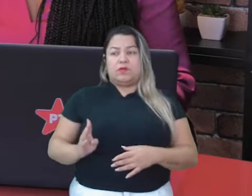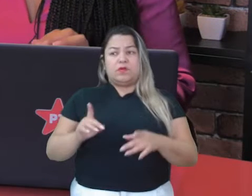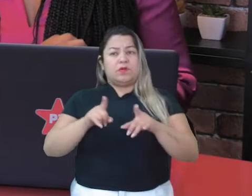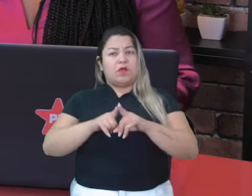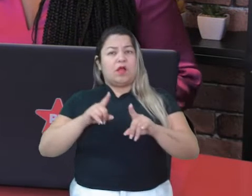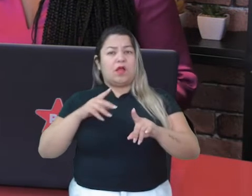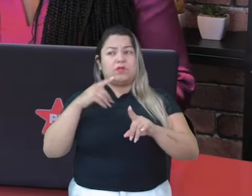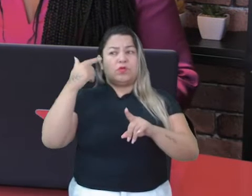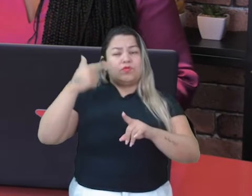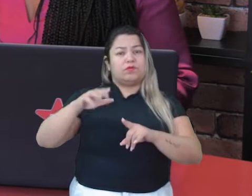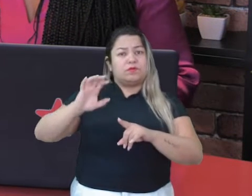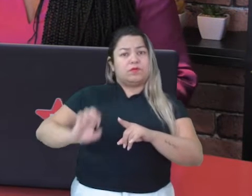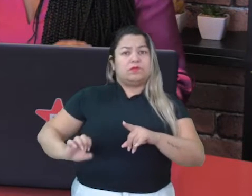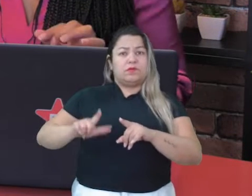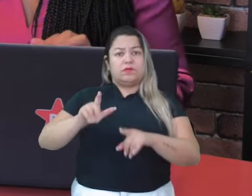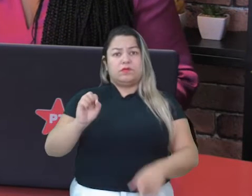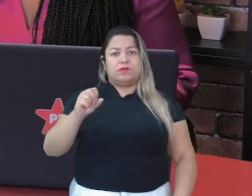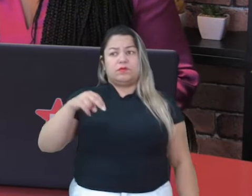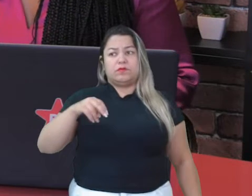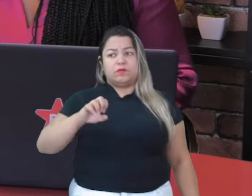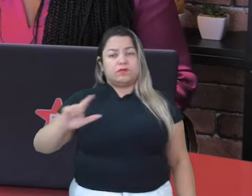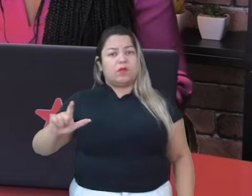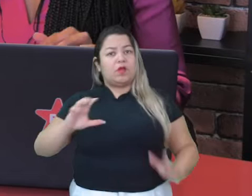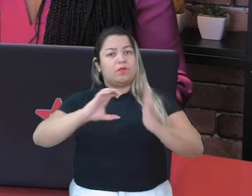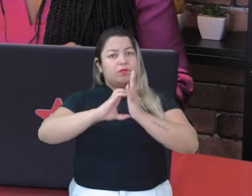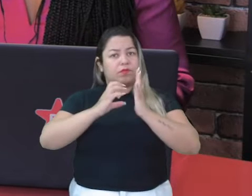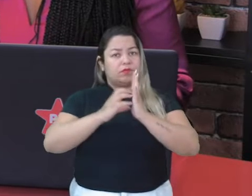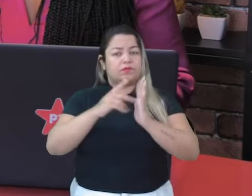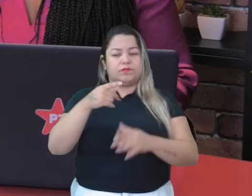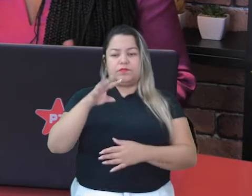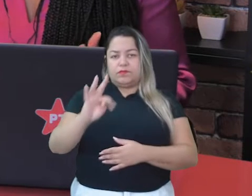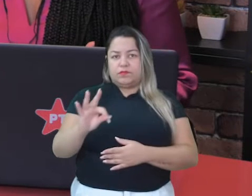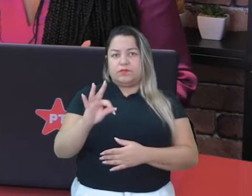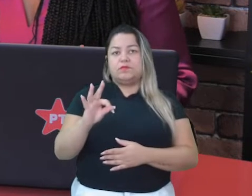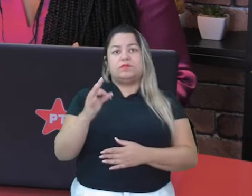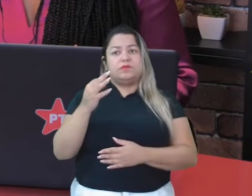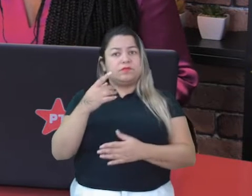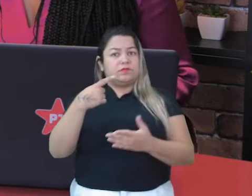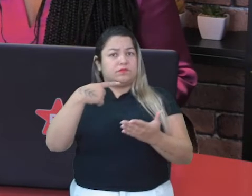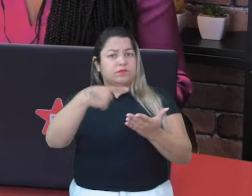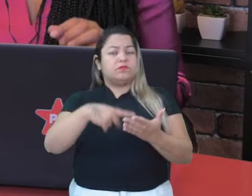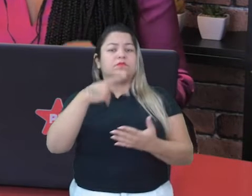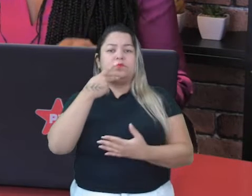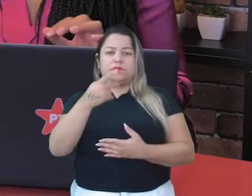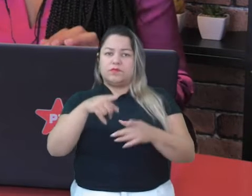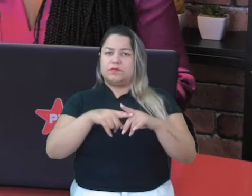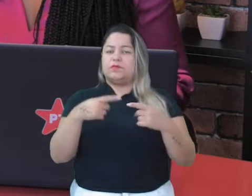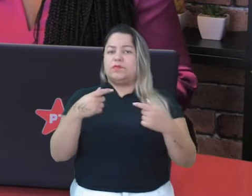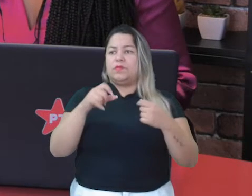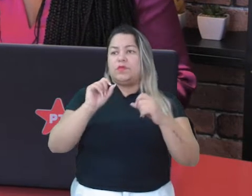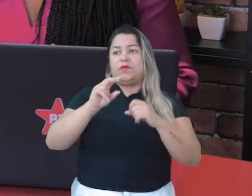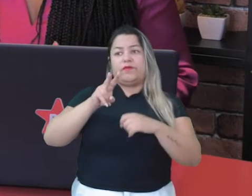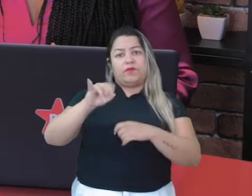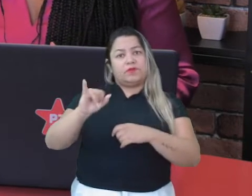Brasil, agrediu Leonel de Esquerda, candidato a vereador pelo Partido dos Trabalhadores. Os partidos afirmaram que medidas